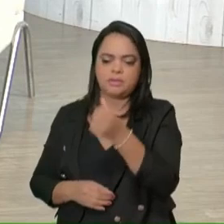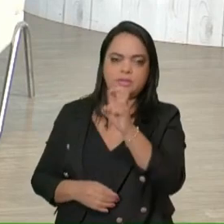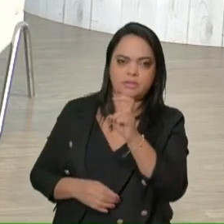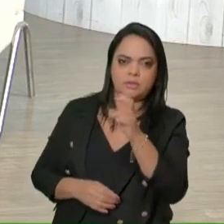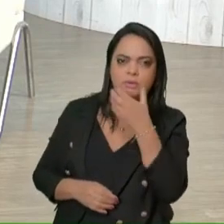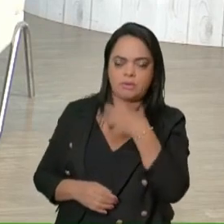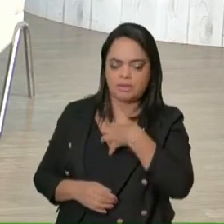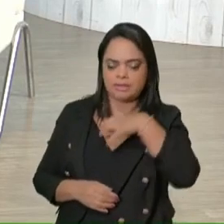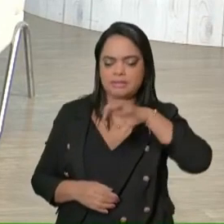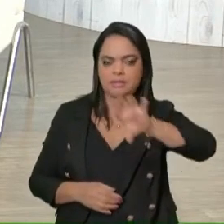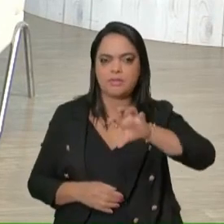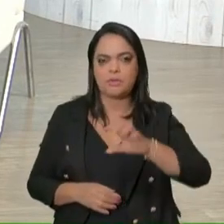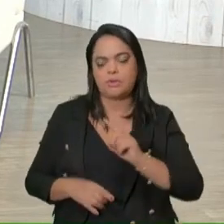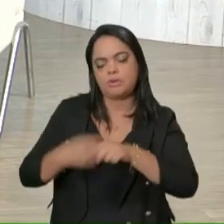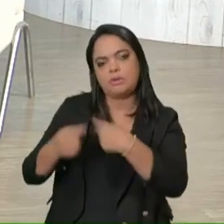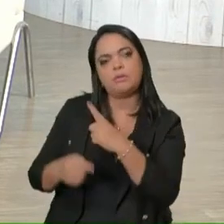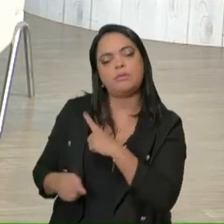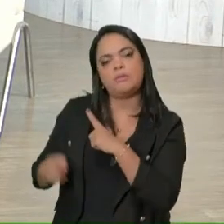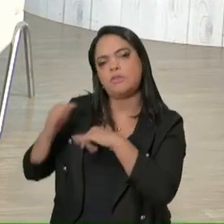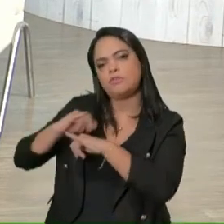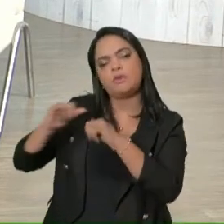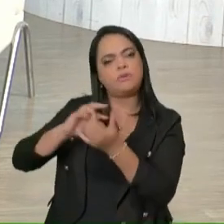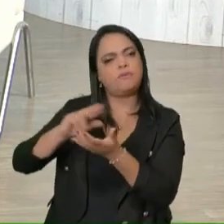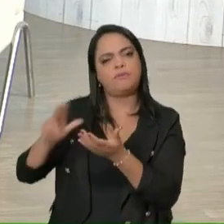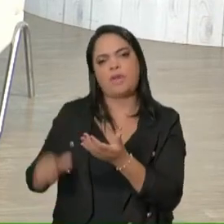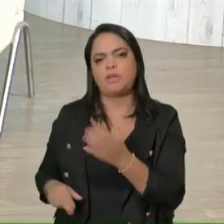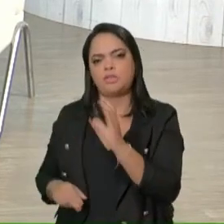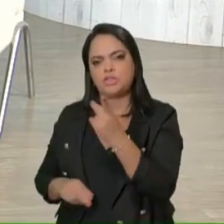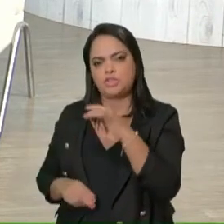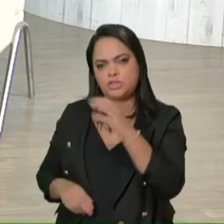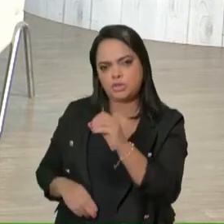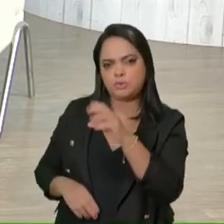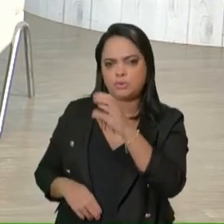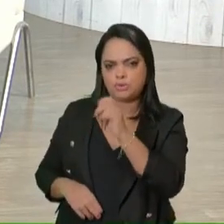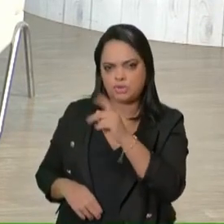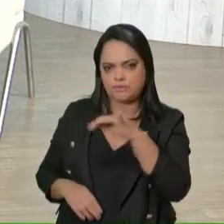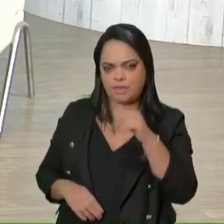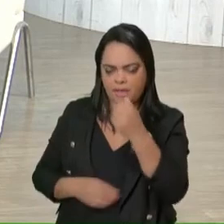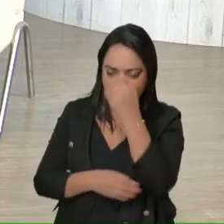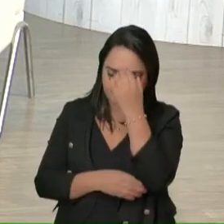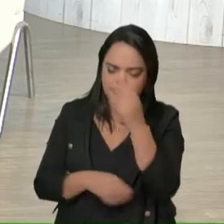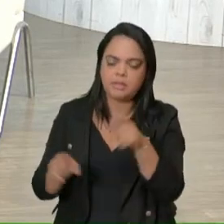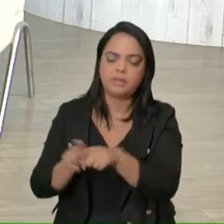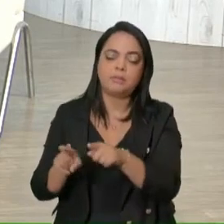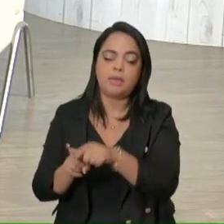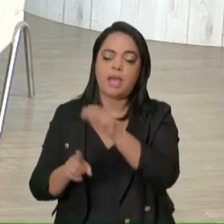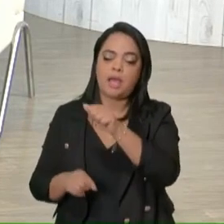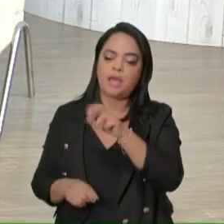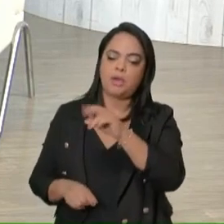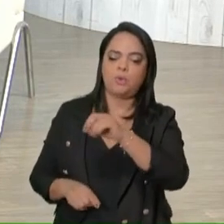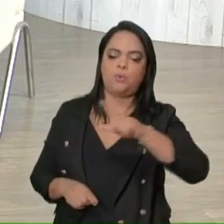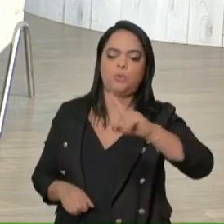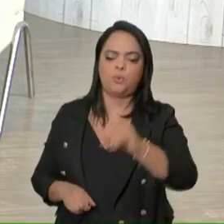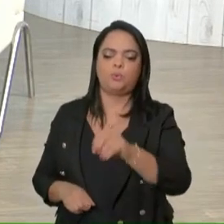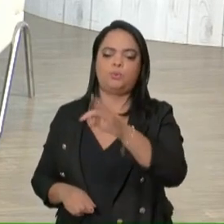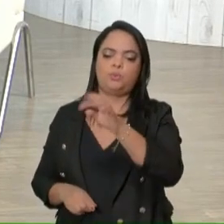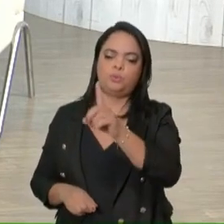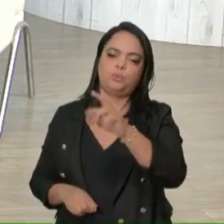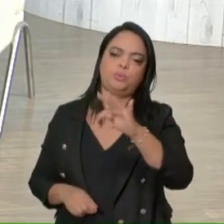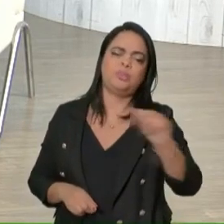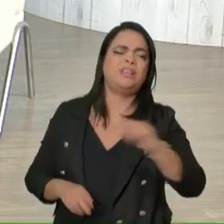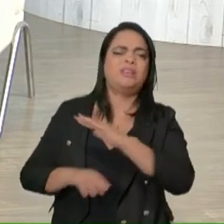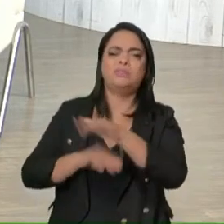vários divulgadores, como Chico Xavier, Divaldo Pereira Franco e tantos outros, né, Haroldo Dutras Dias. Todos eles trazem